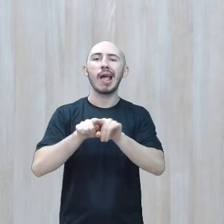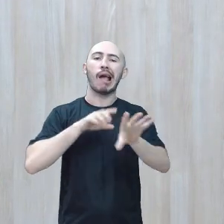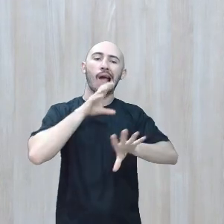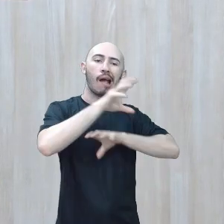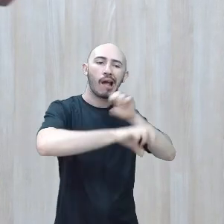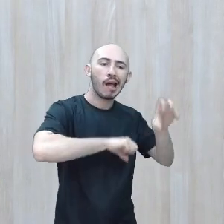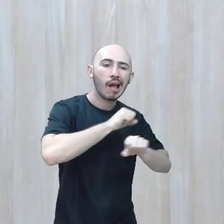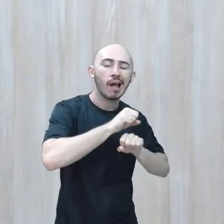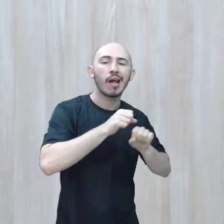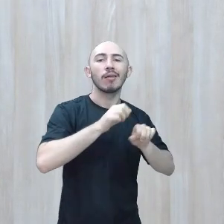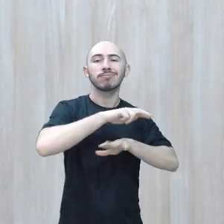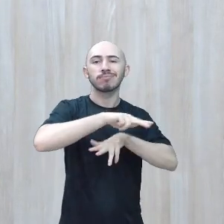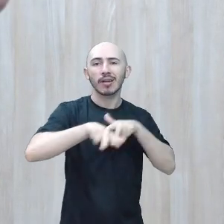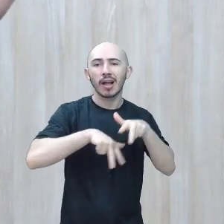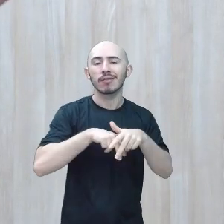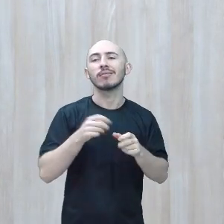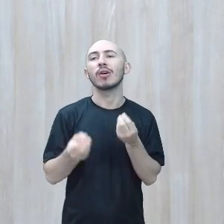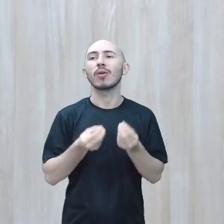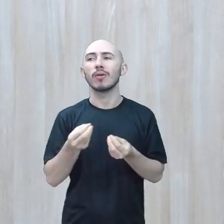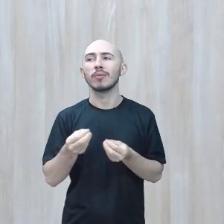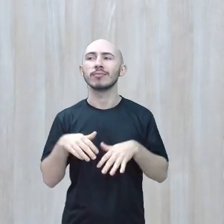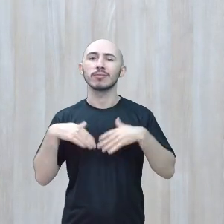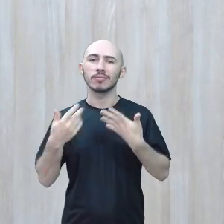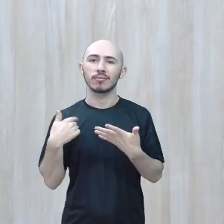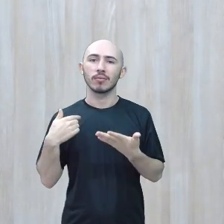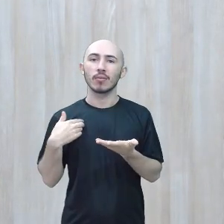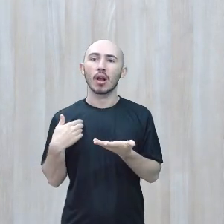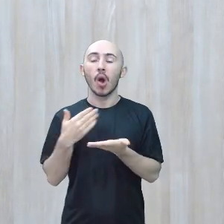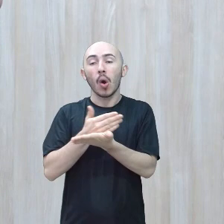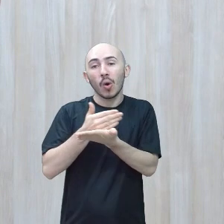debutar, como eu falei, é a primeira